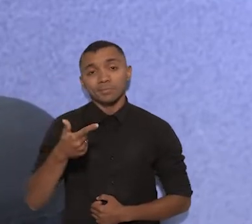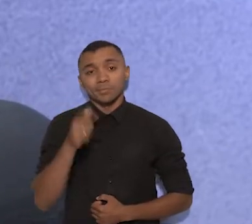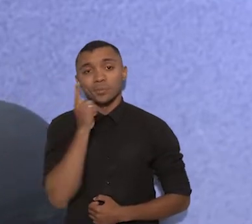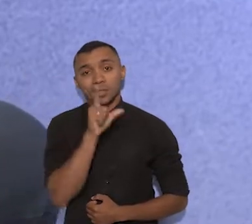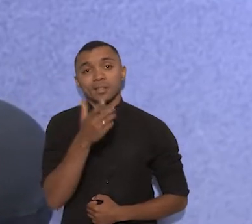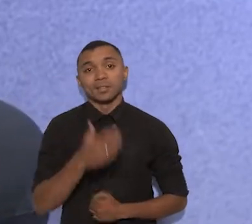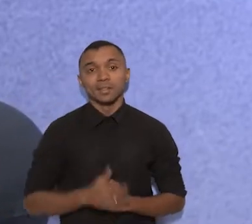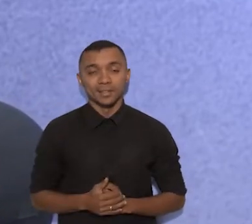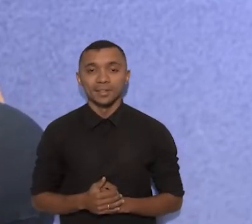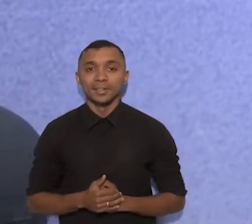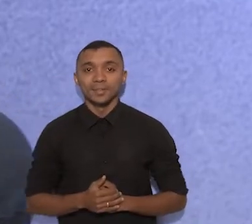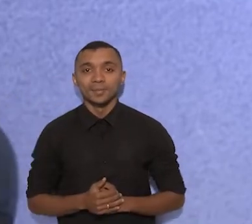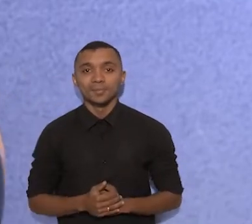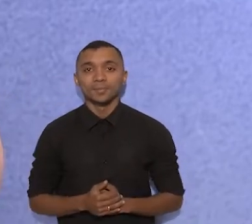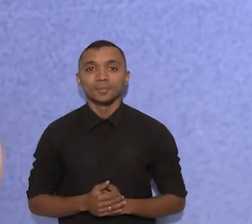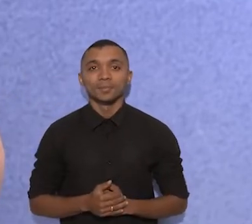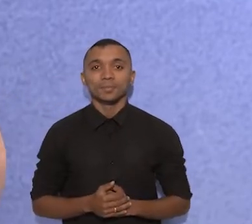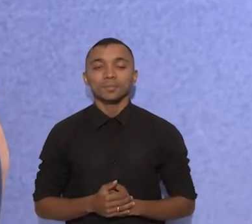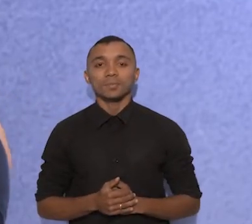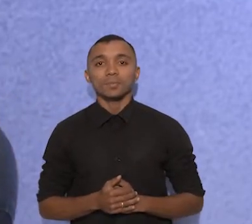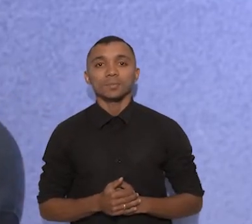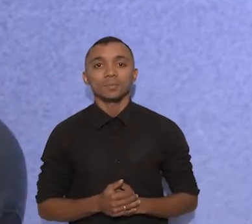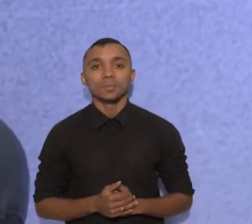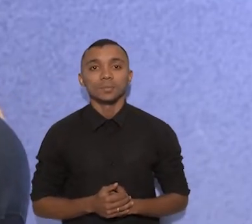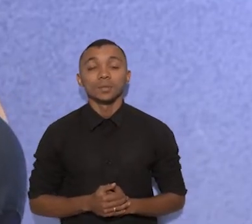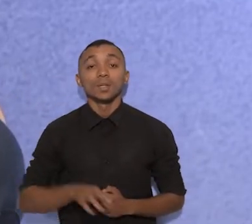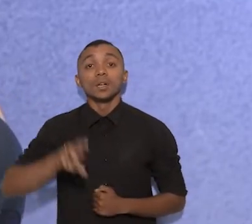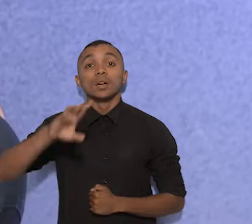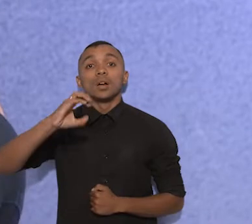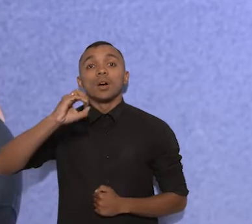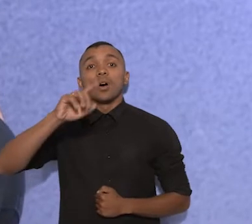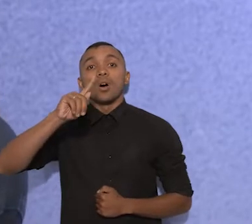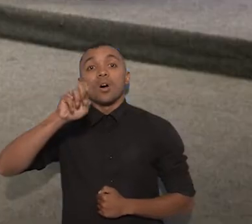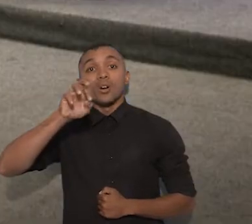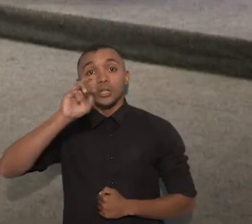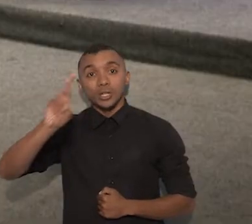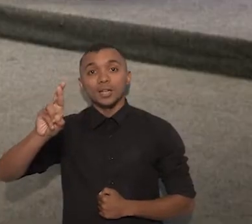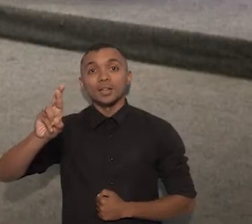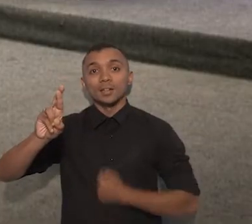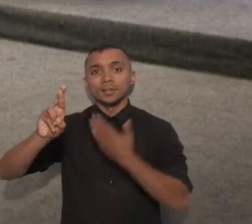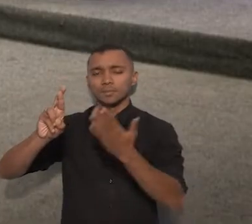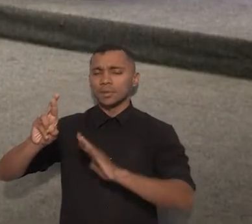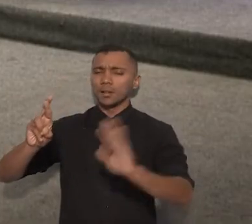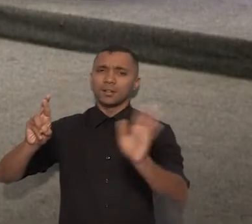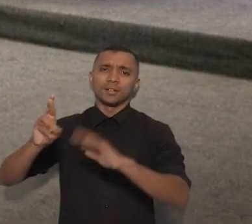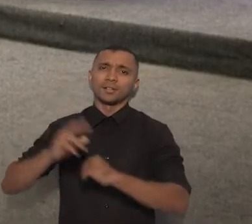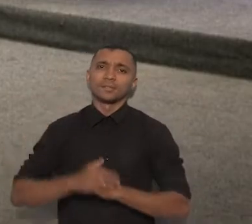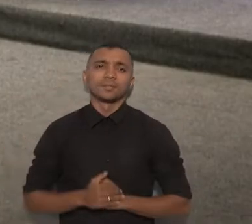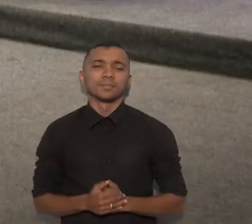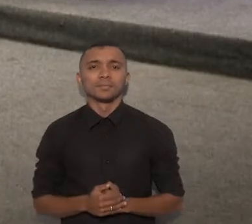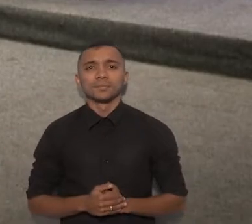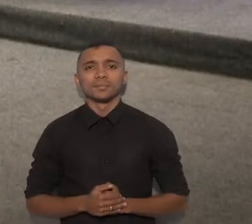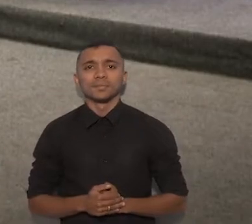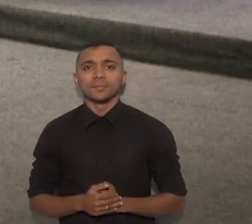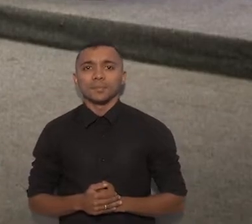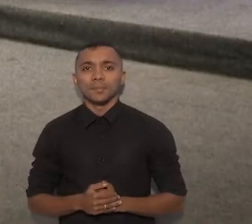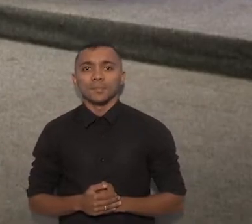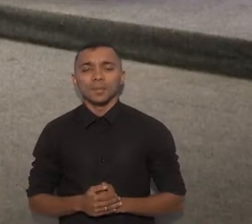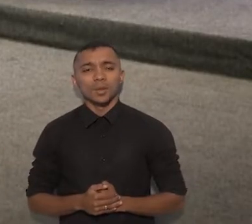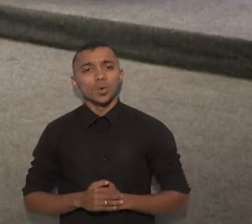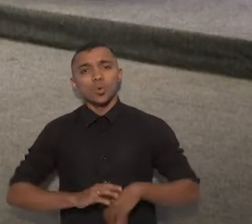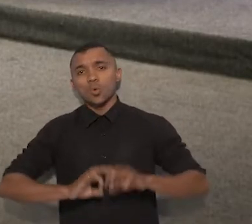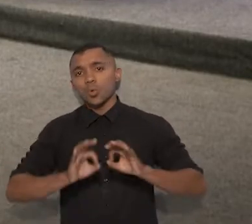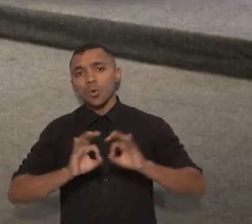Eu também cruzou, acho que ele cruzou. E a bola acho foi para dentro. E o Roger Guedes... O que não torna o gol foi, não, pelo contrário, pelo foi um golaço. Contrário, o gol foi a casa. Foi um